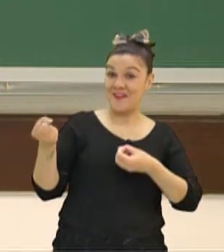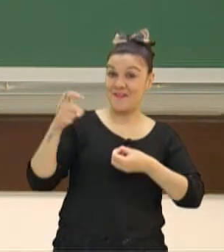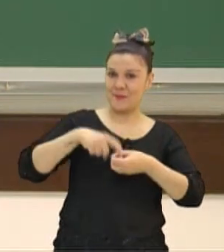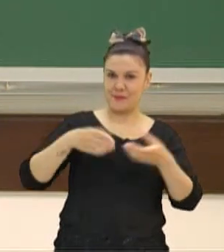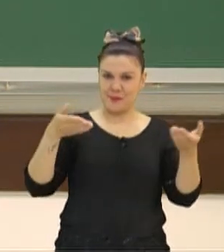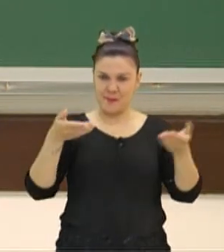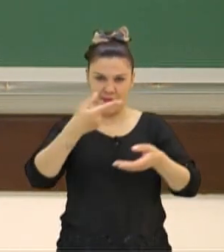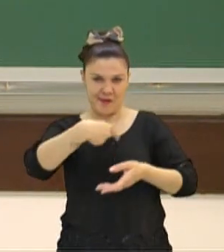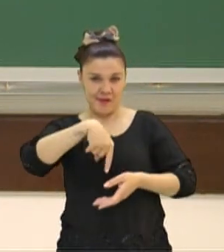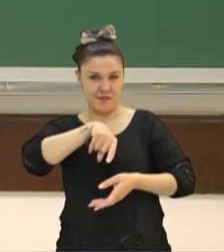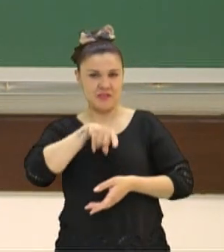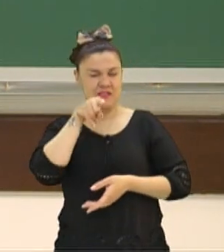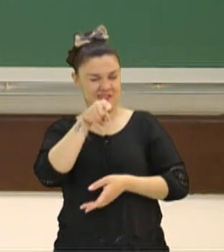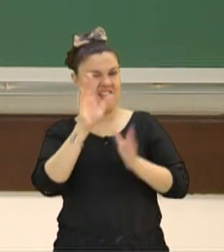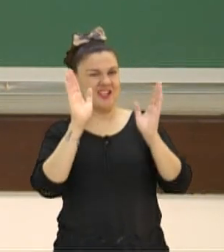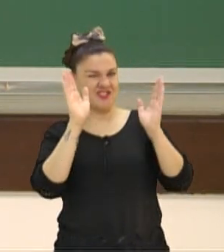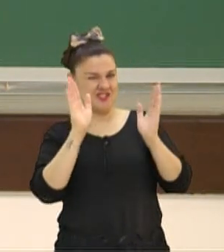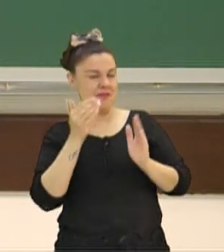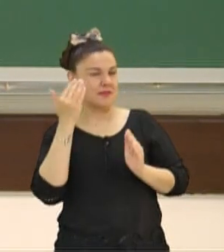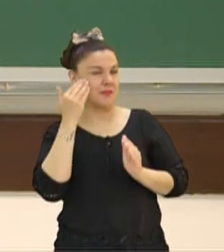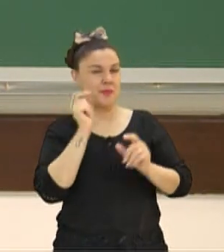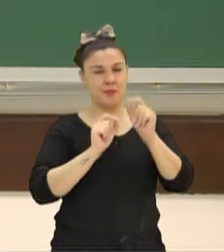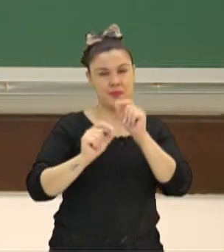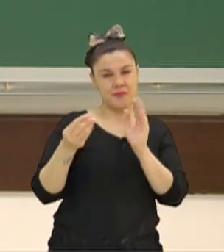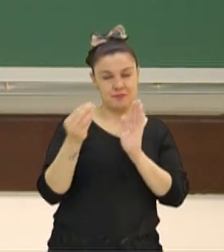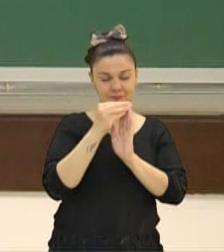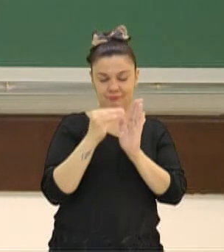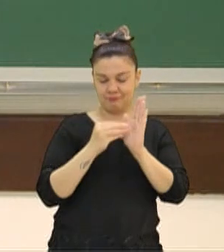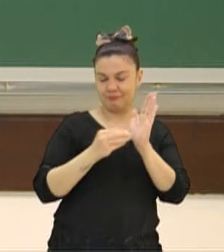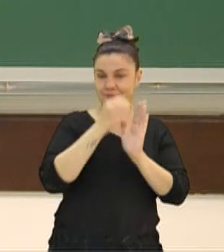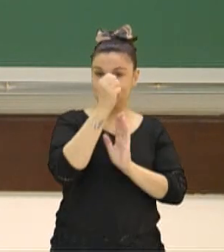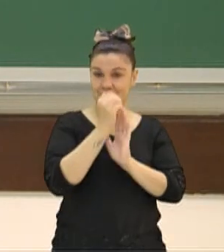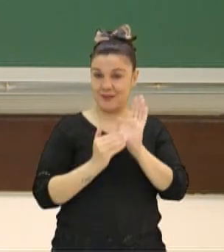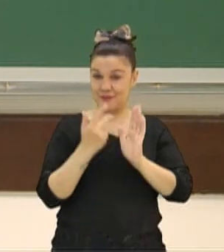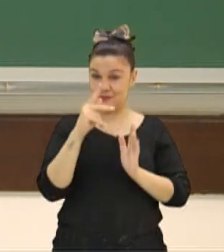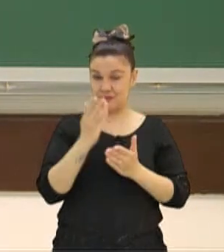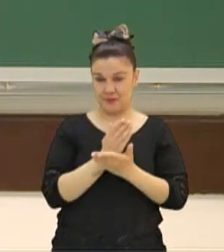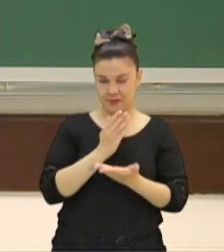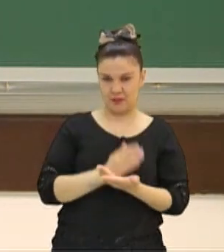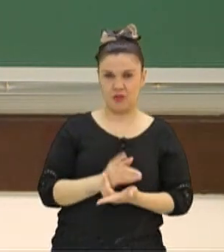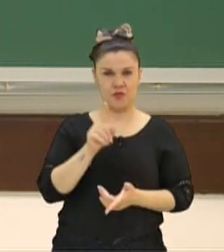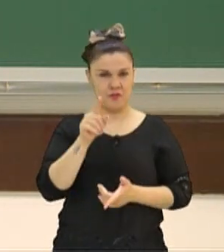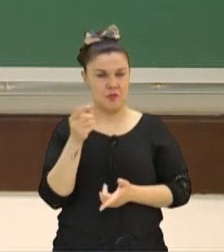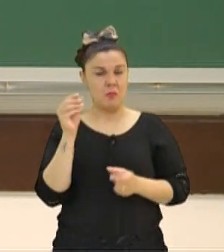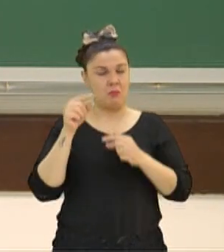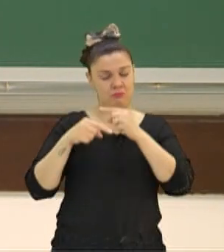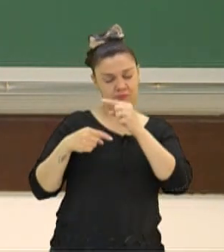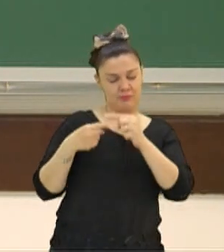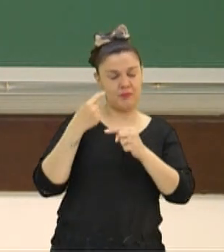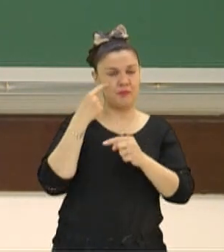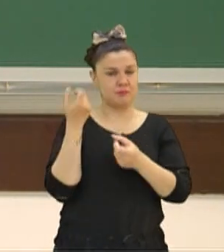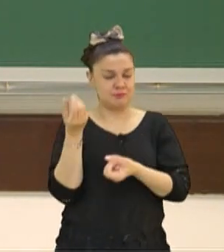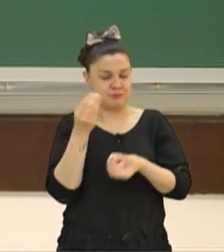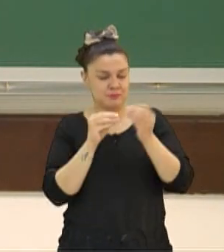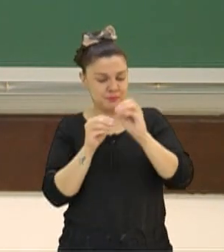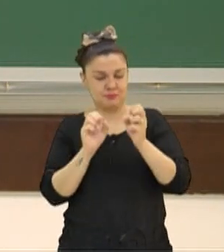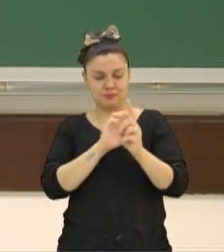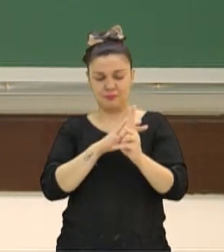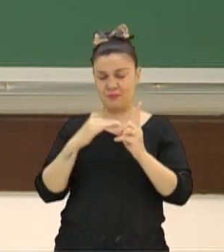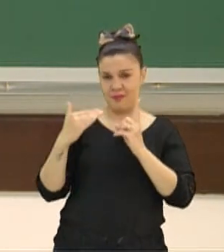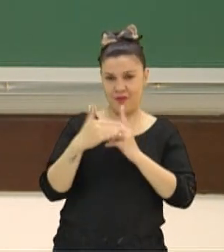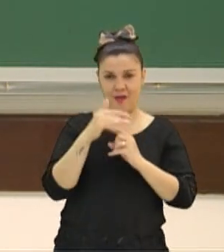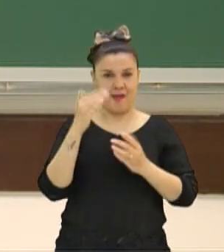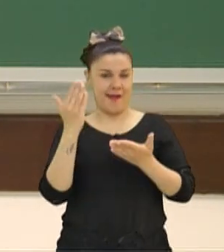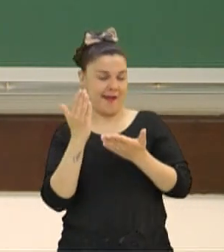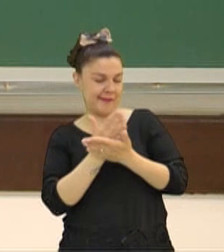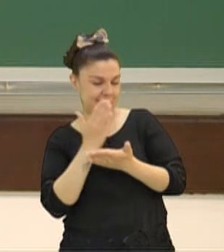Voltamos, galerinha! E aí, agora eu quero saber o que você fez nessa atividade no seu caderno. Você pode depois postar nas redes sociais seu caderno,